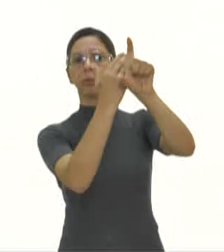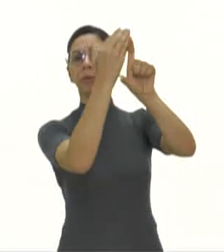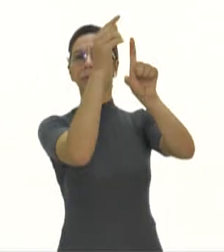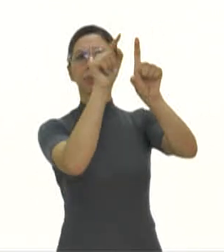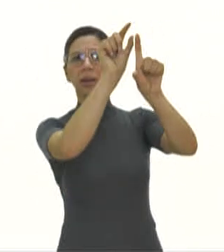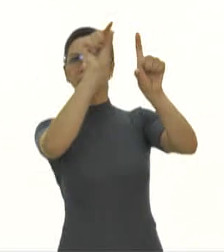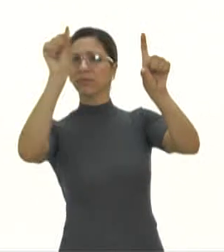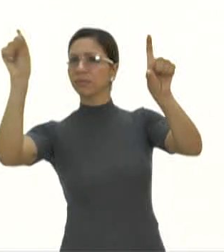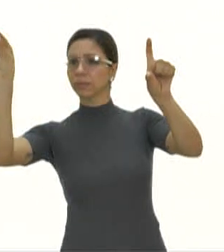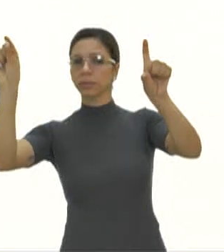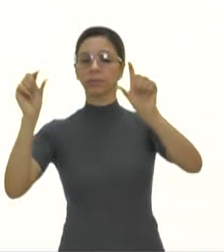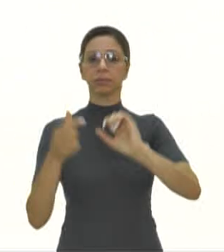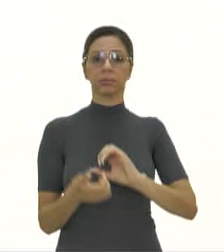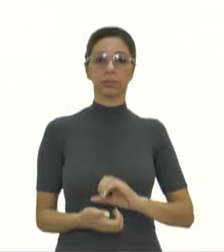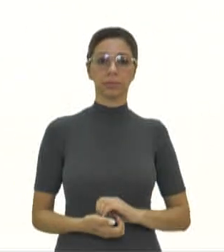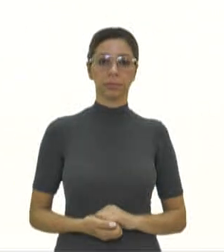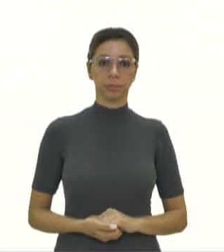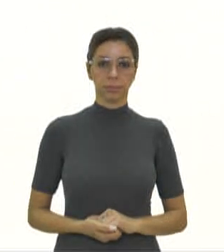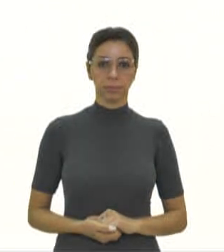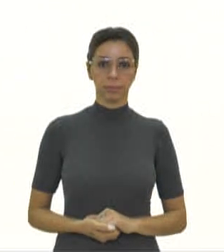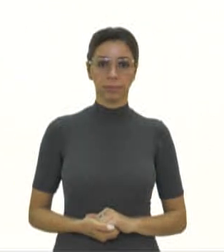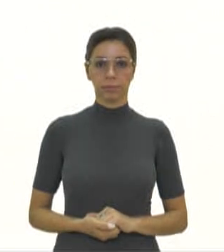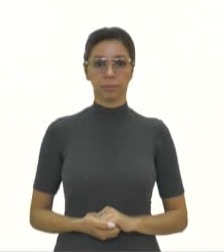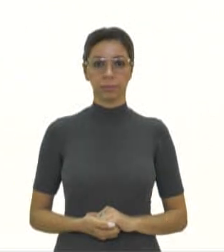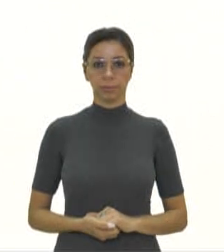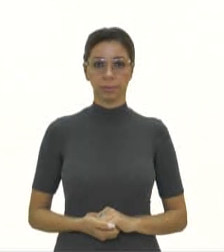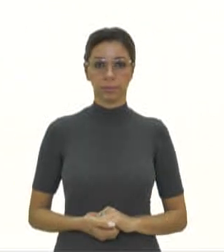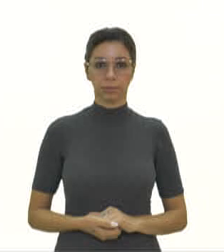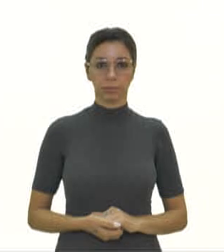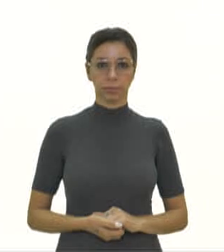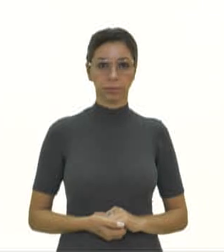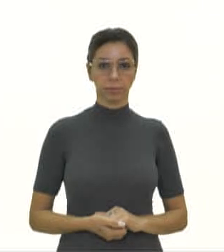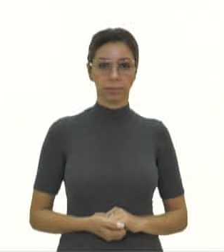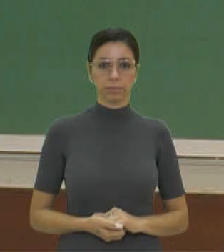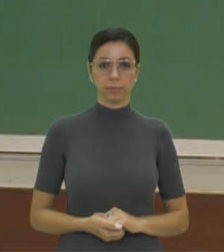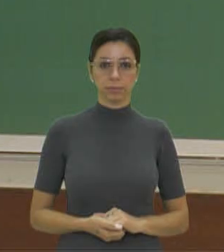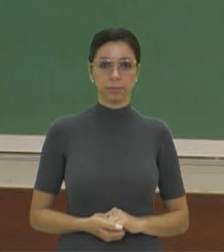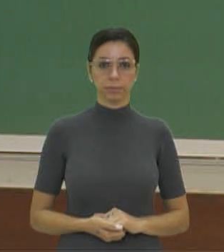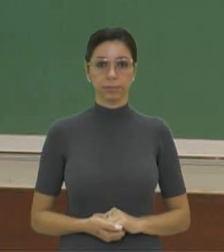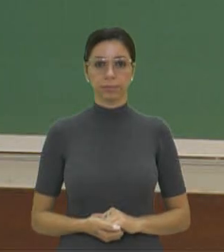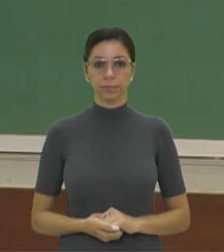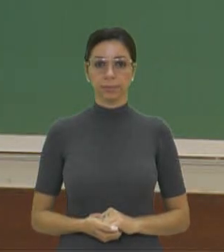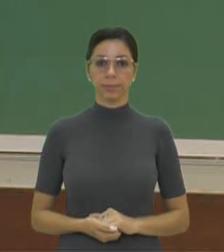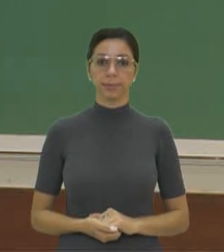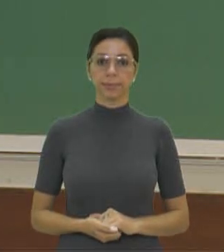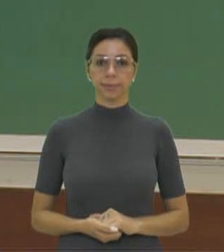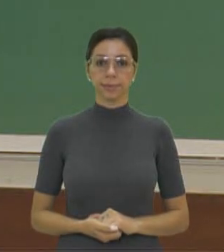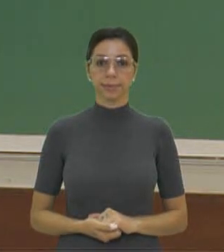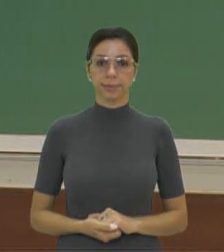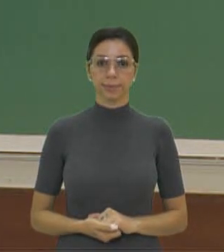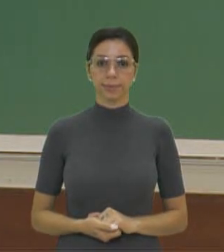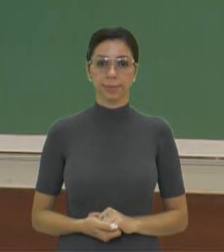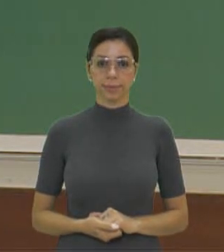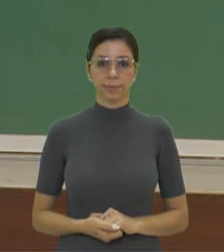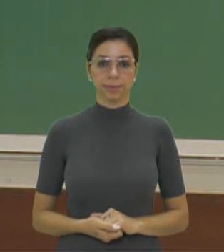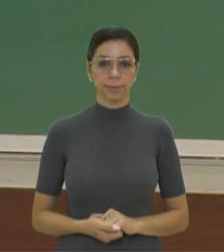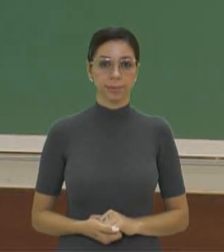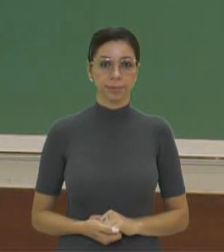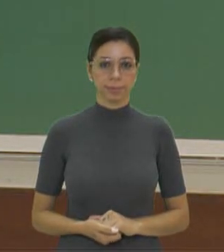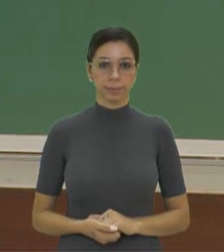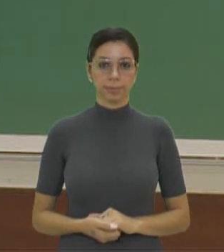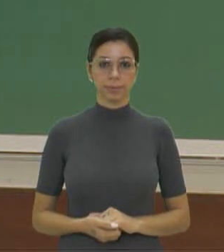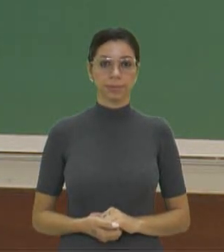fragmento. The chemistry was a science that just been born in 19th